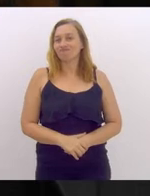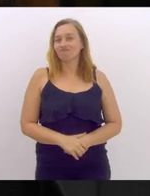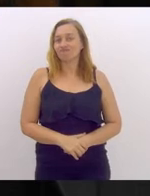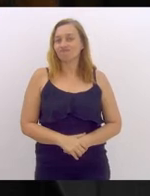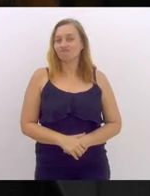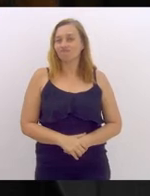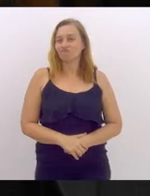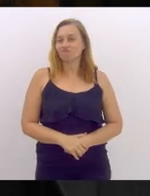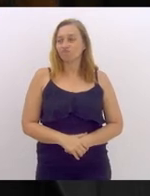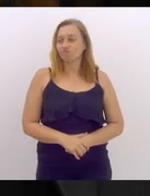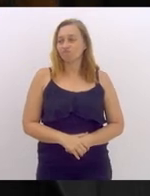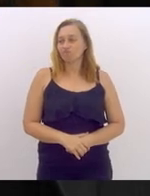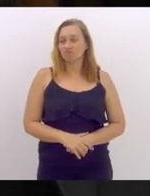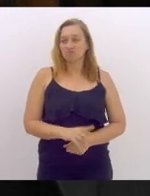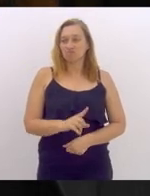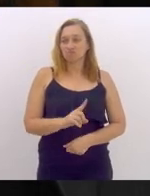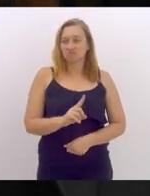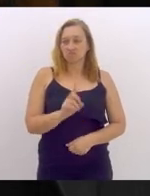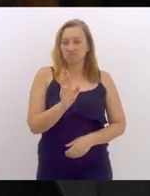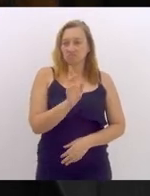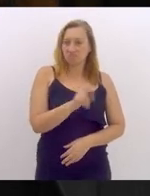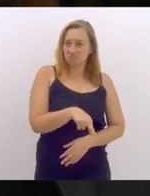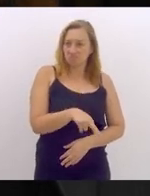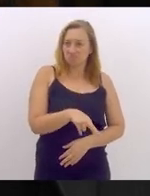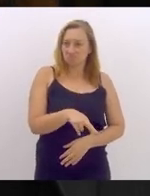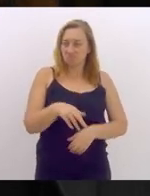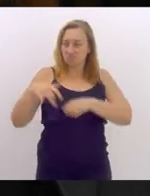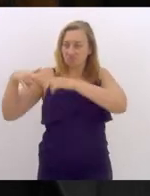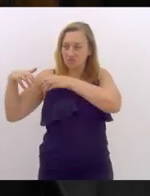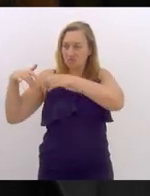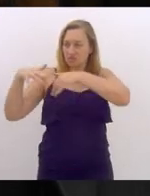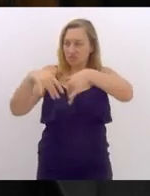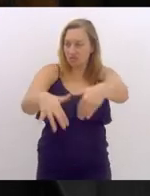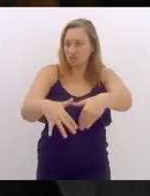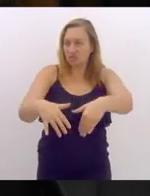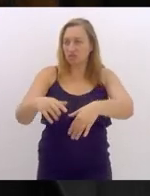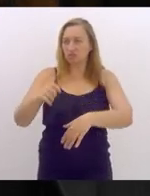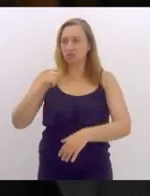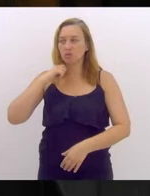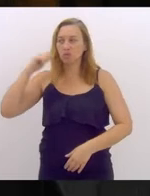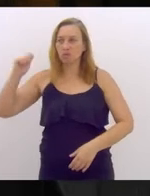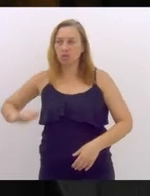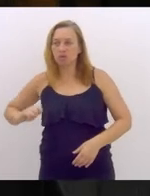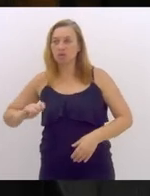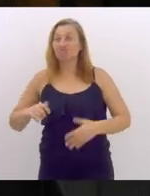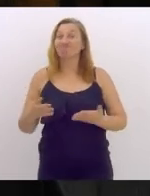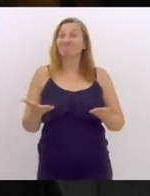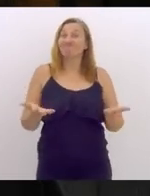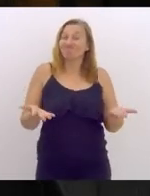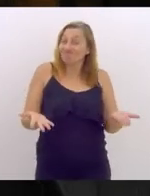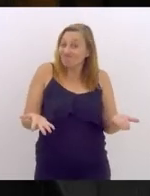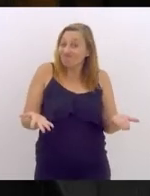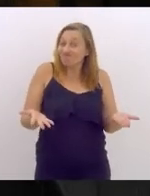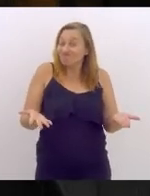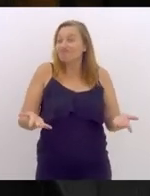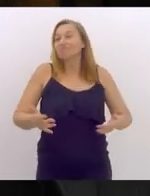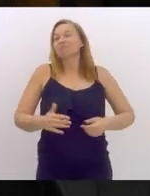reprovável invade a Ucrânia com isso